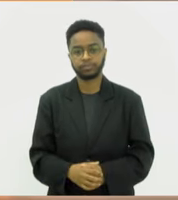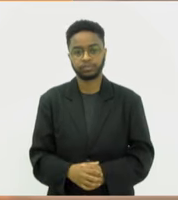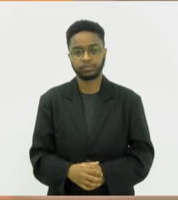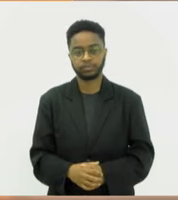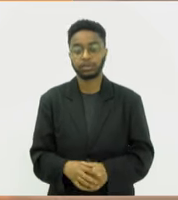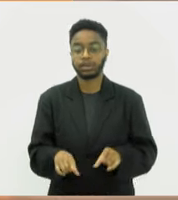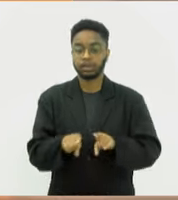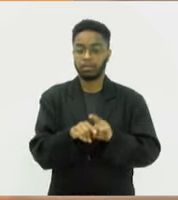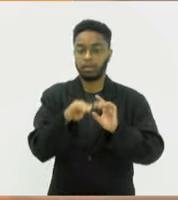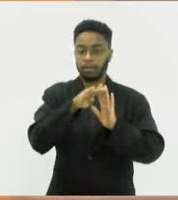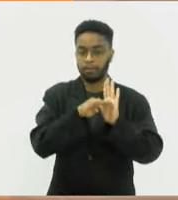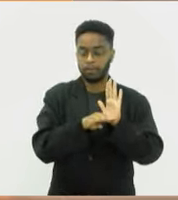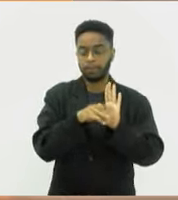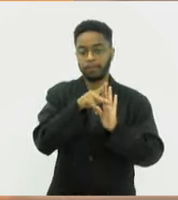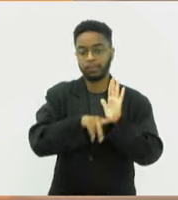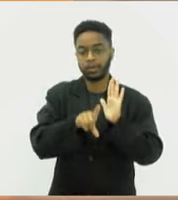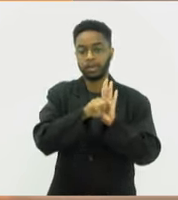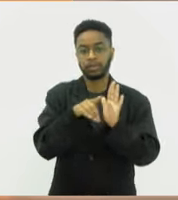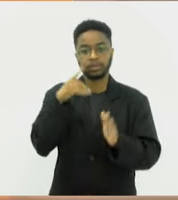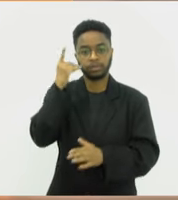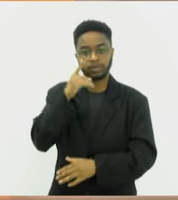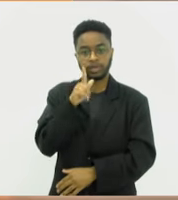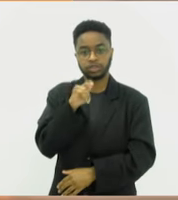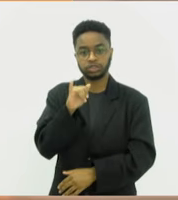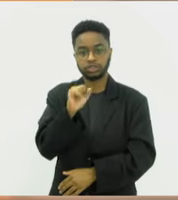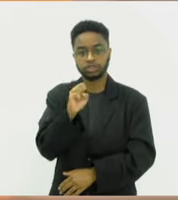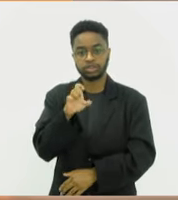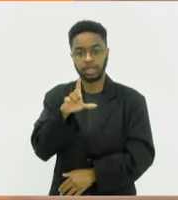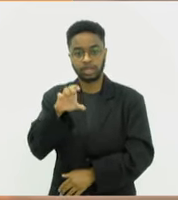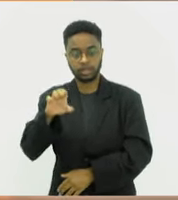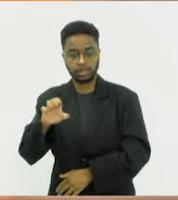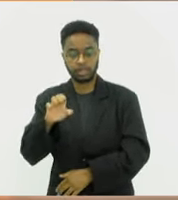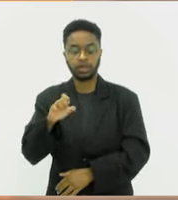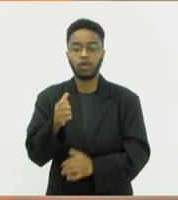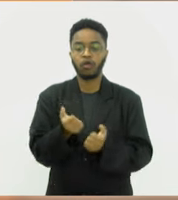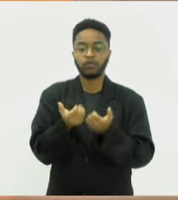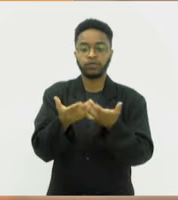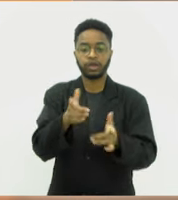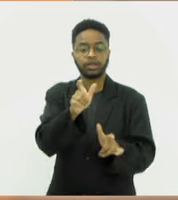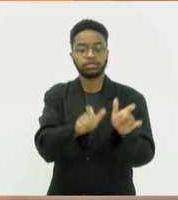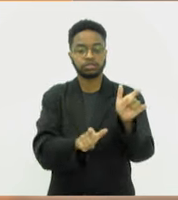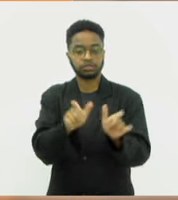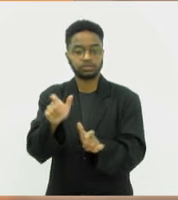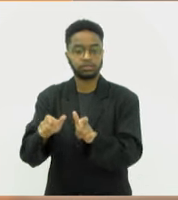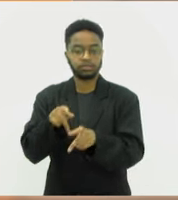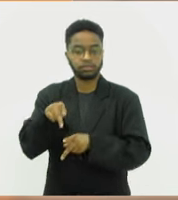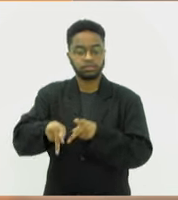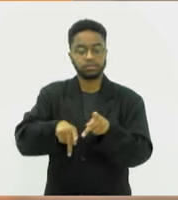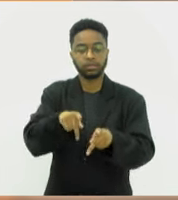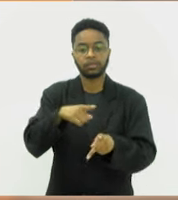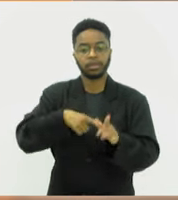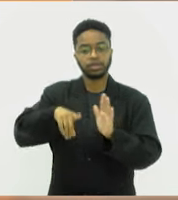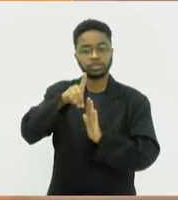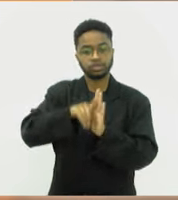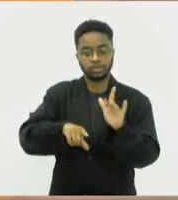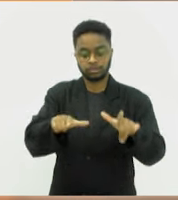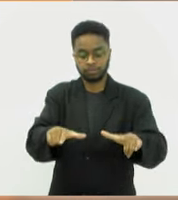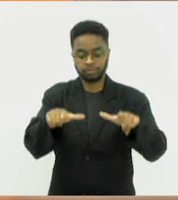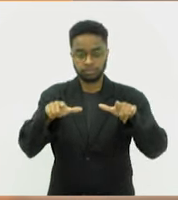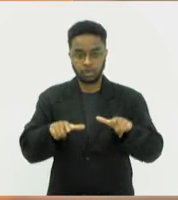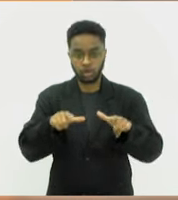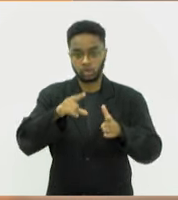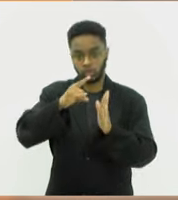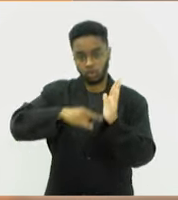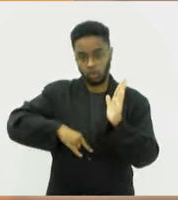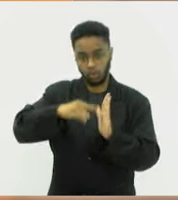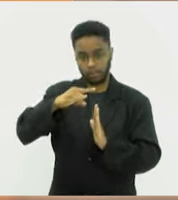na pauta, projeto da deputada Gisele Monteiro, que garante ao cidadão o direito de receber uma certidão ou